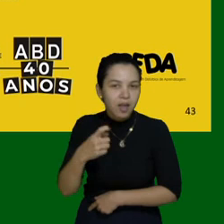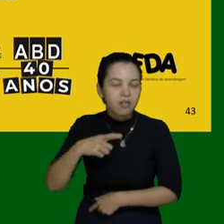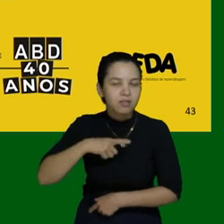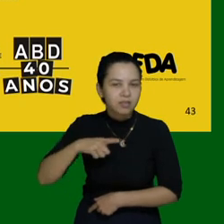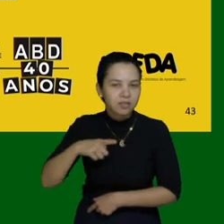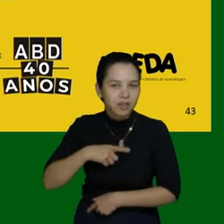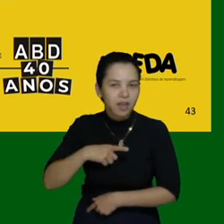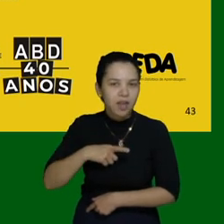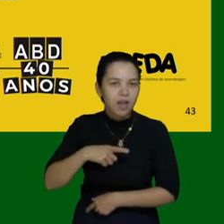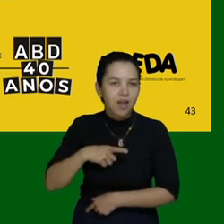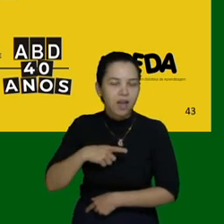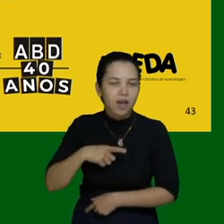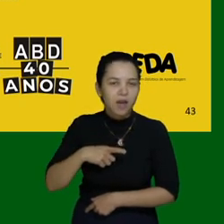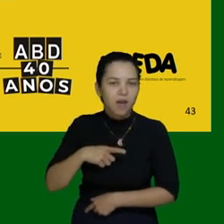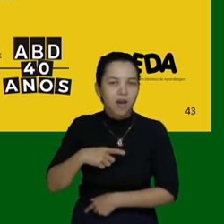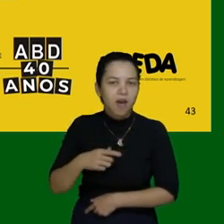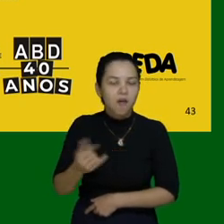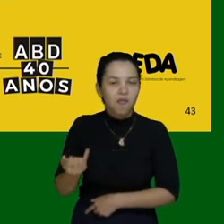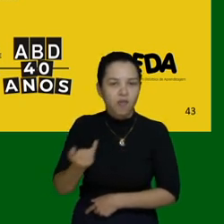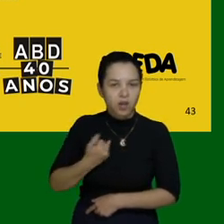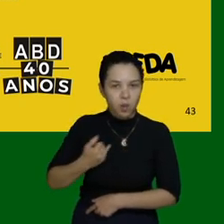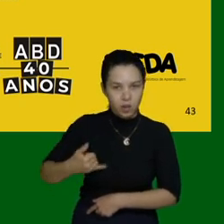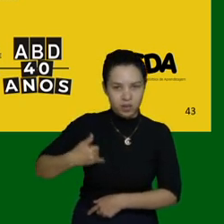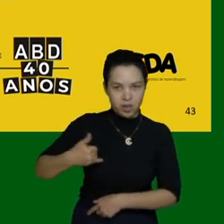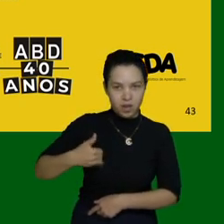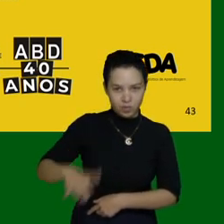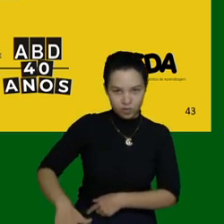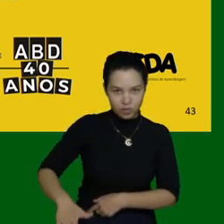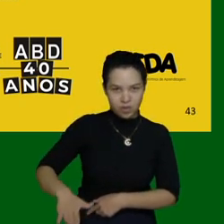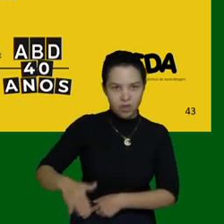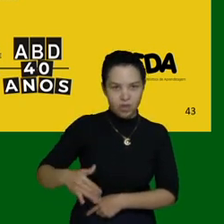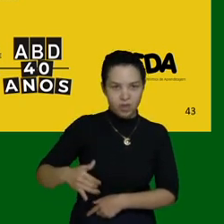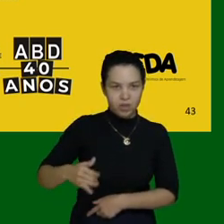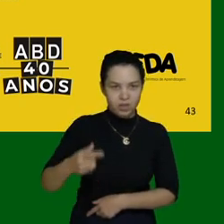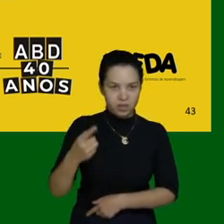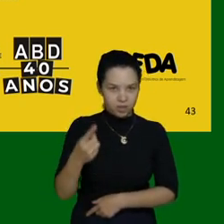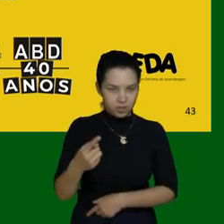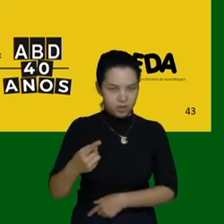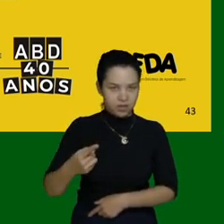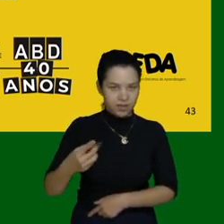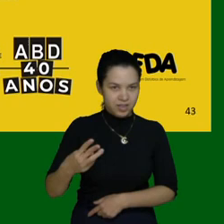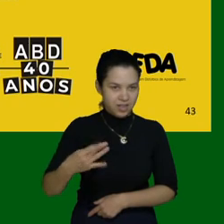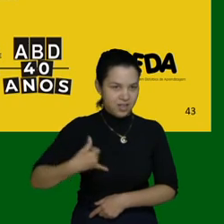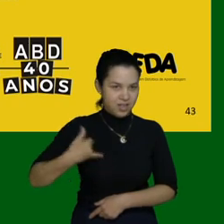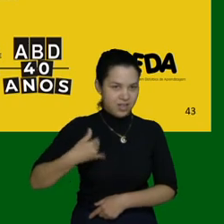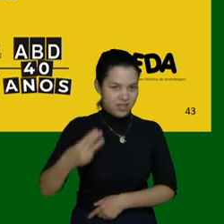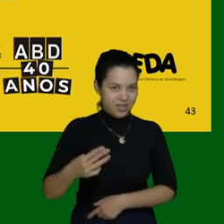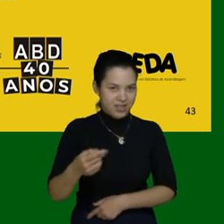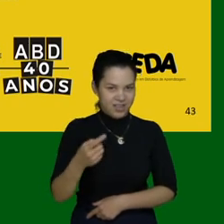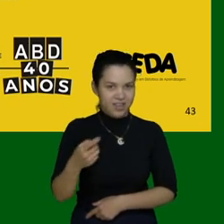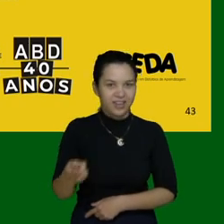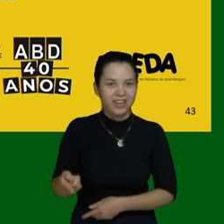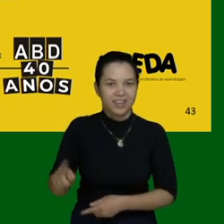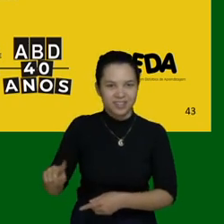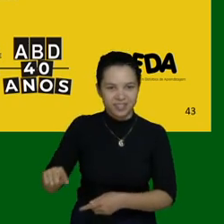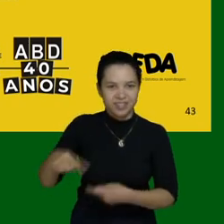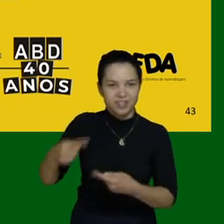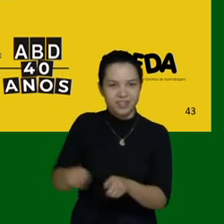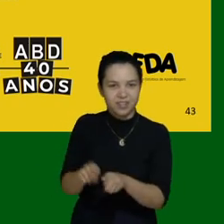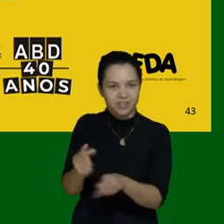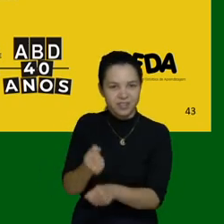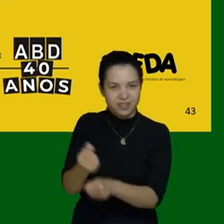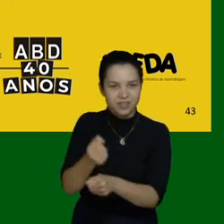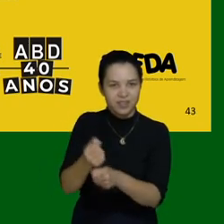que na época que ele mudou ele tinha uns dois TR aninhos que diz que já pega os pincéis eu falei pelo amor de Deus manda para mim as obras que o